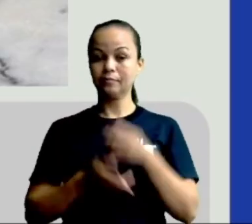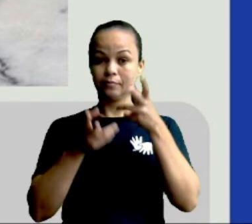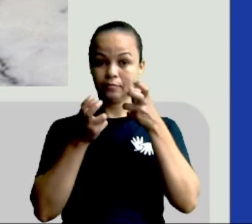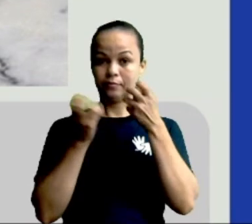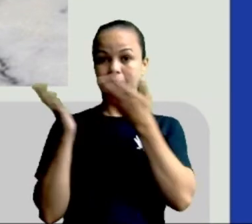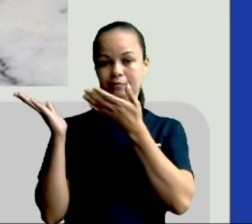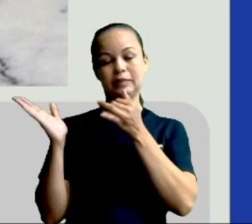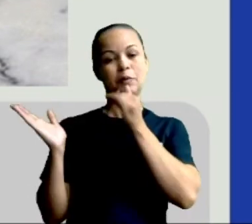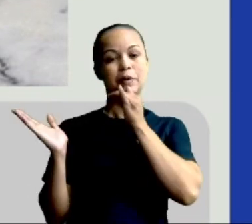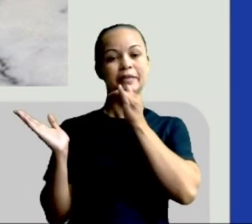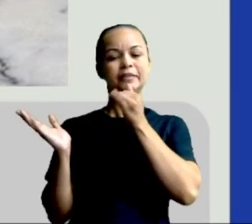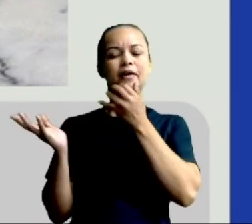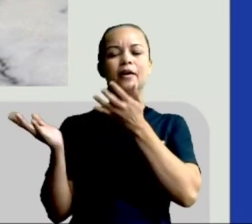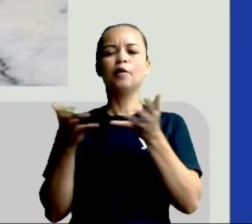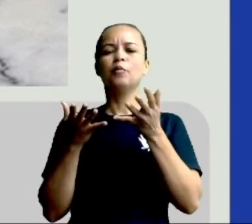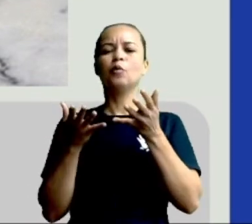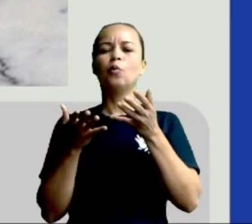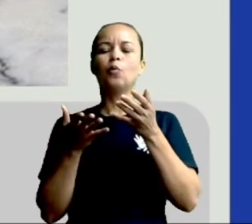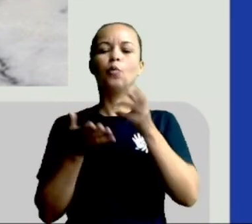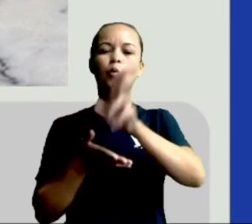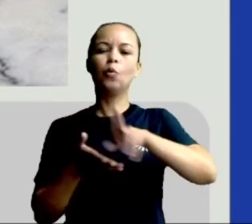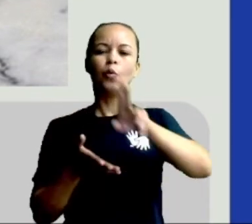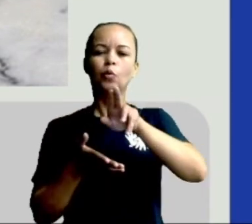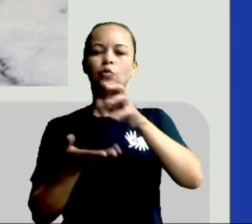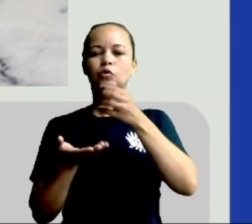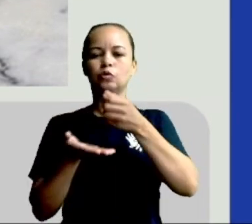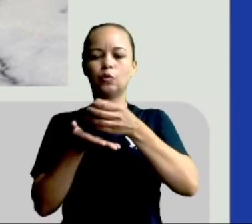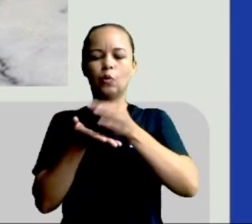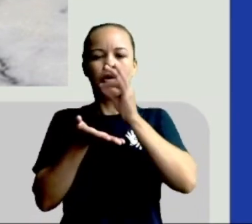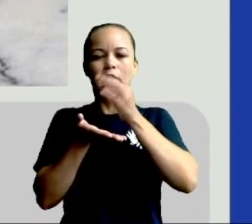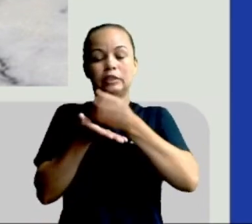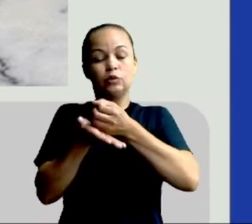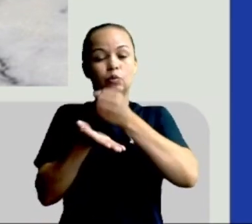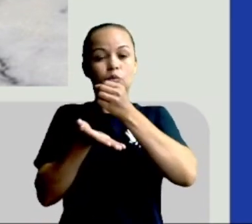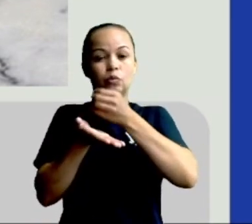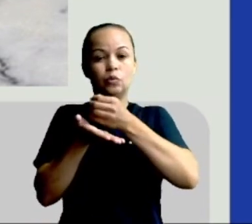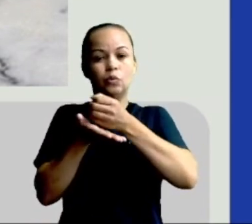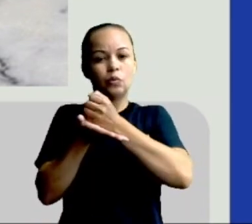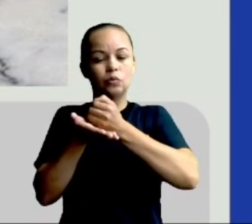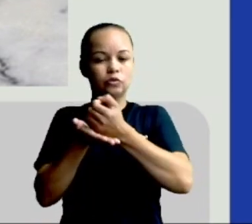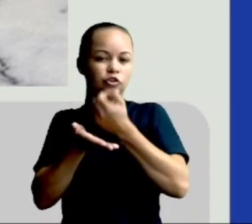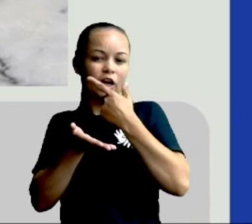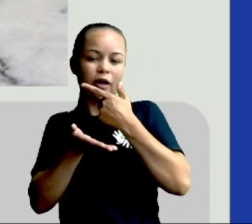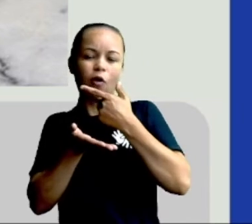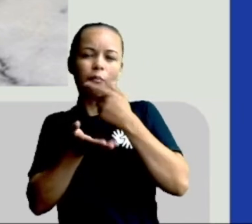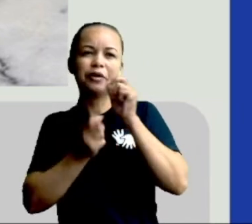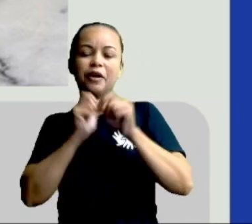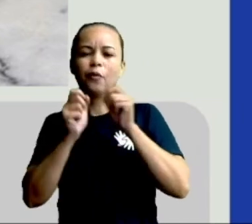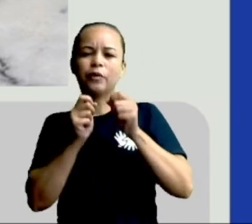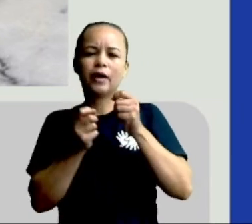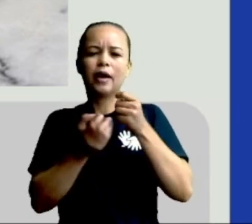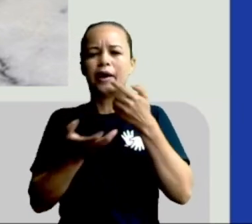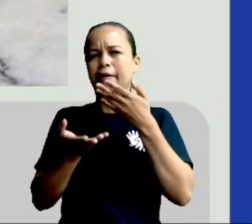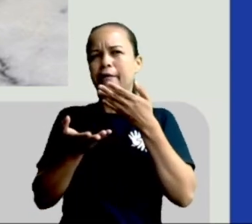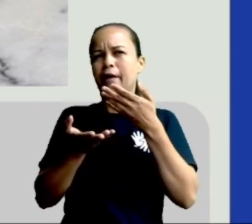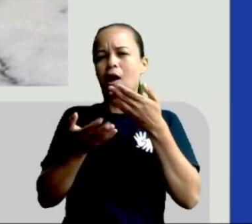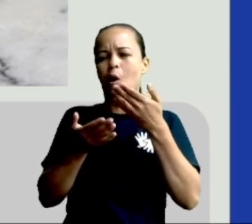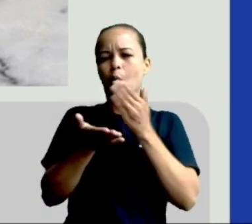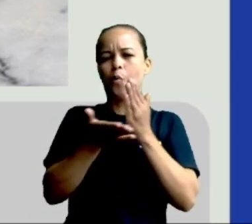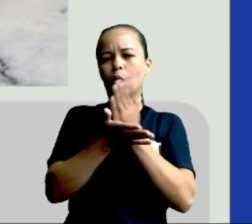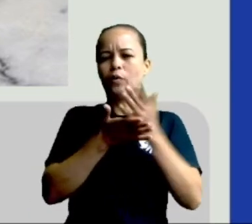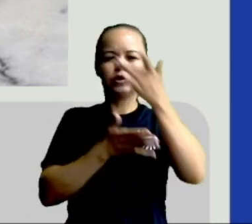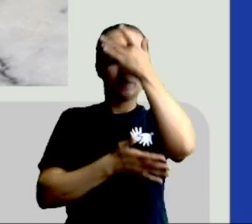por exemplo, aí o uso do xarope. Xarope é um medicamento mais natural, né? Algumas pessoas fazem em casa